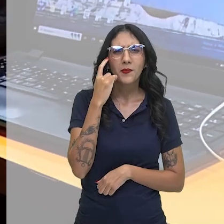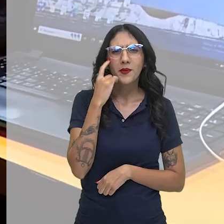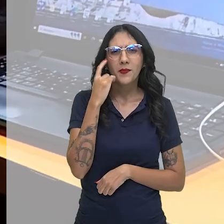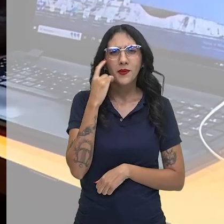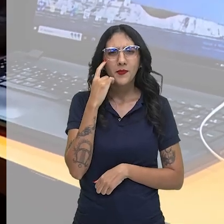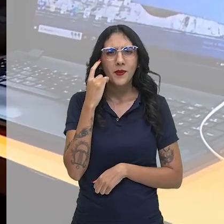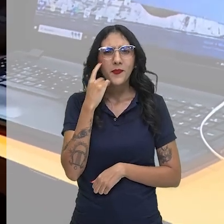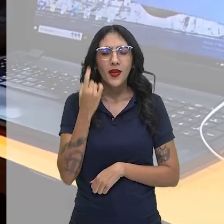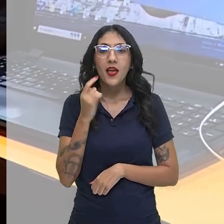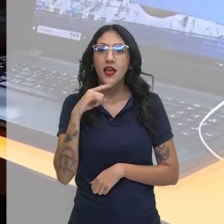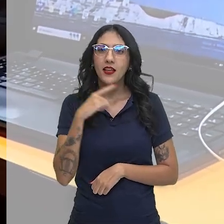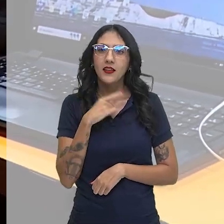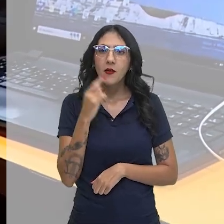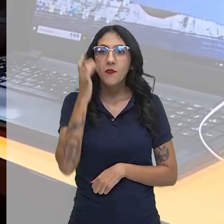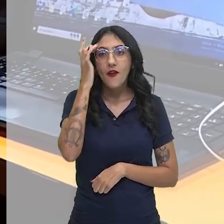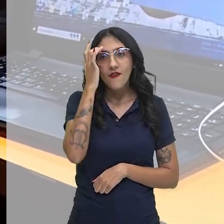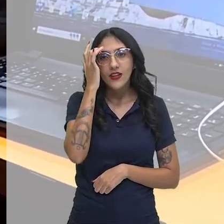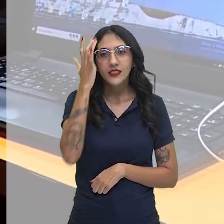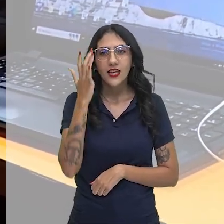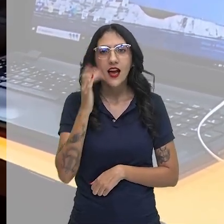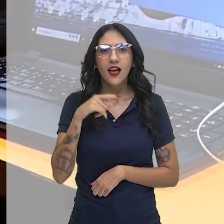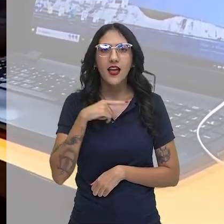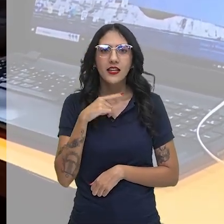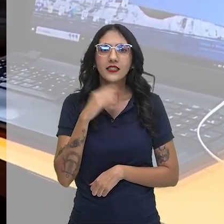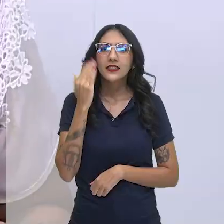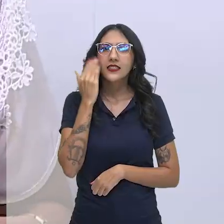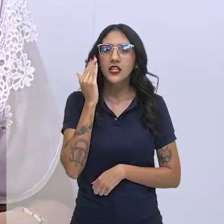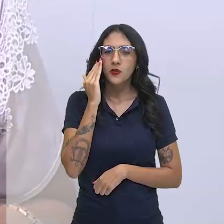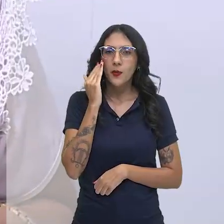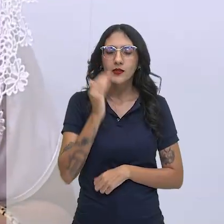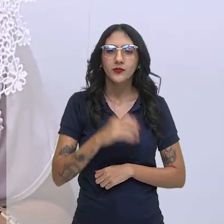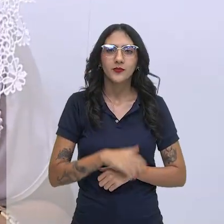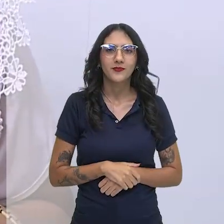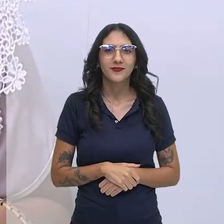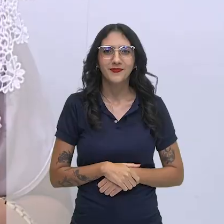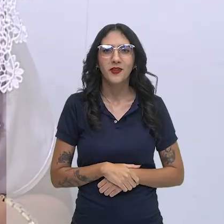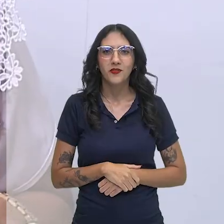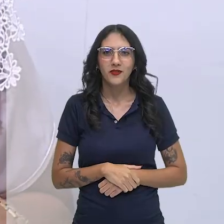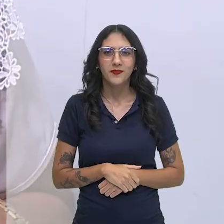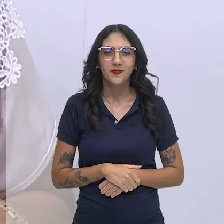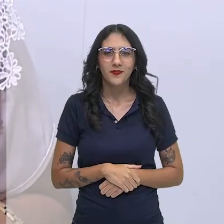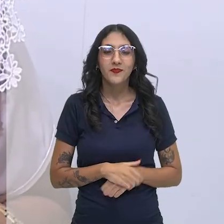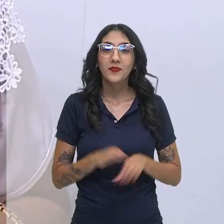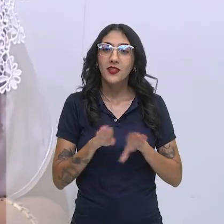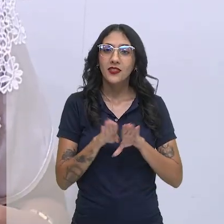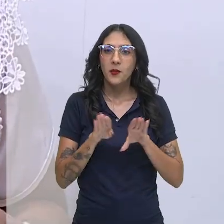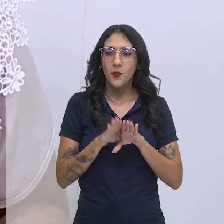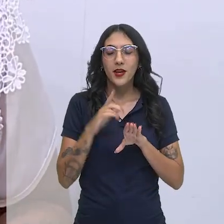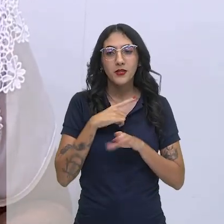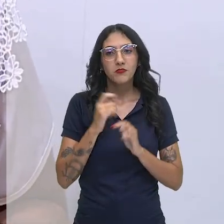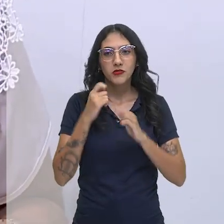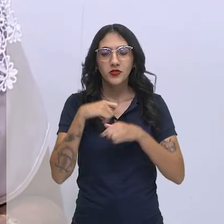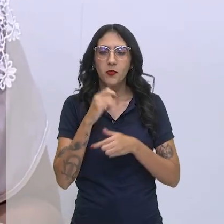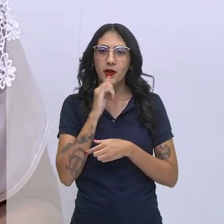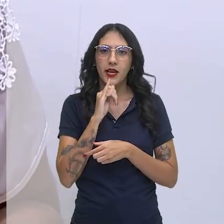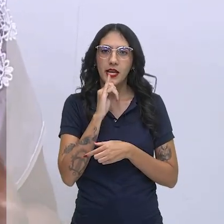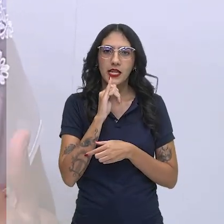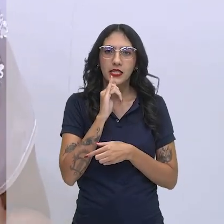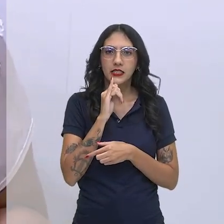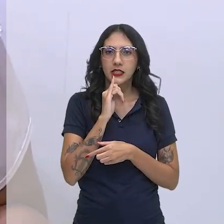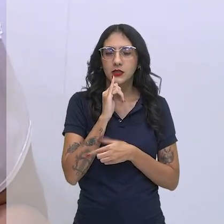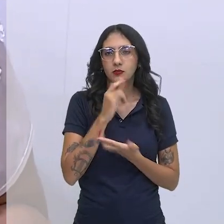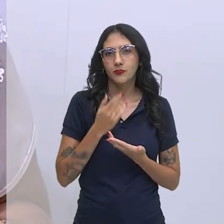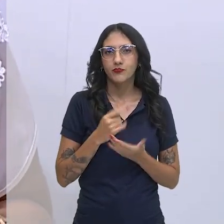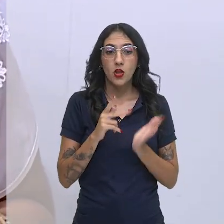para facilitar a compreensão no dia a dia. Ou então pode ser numa nota. Eu